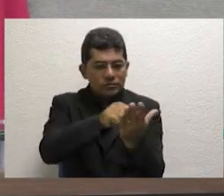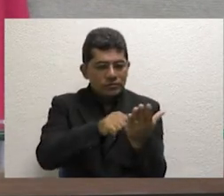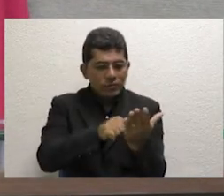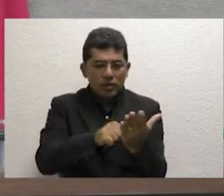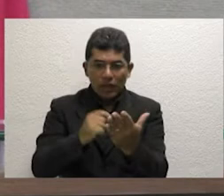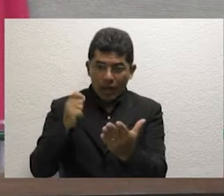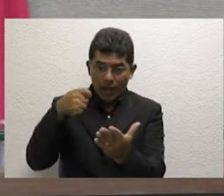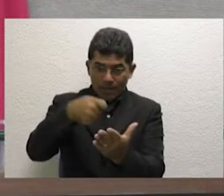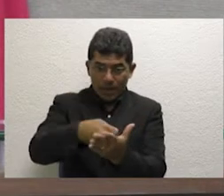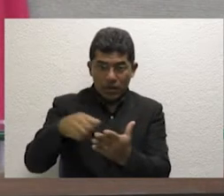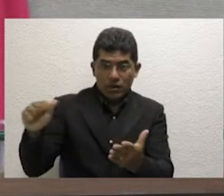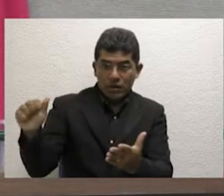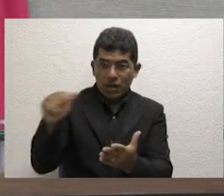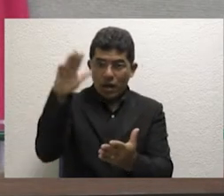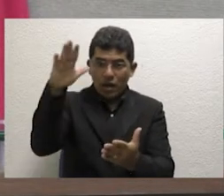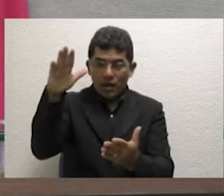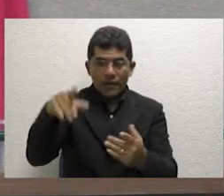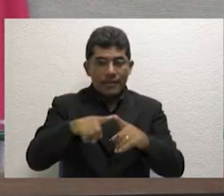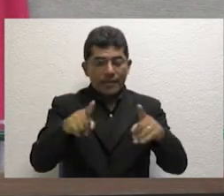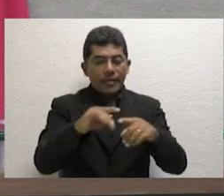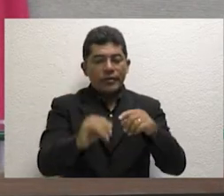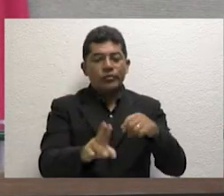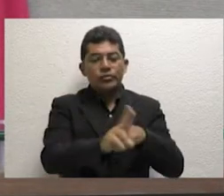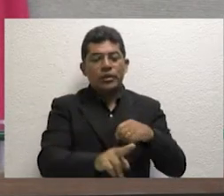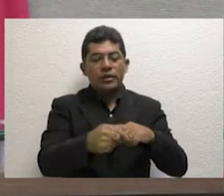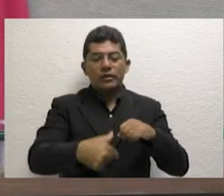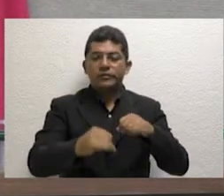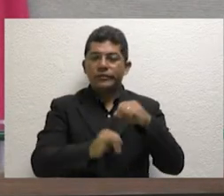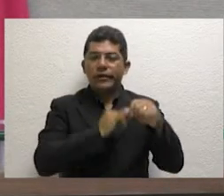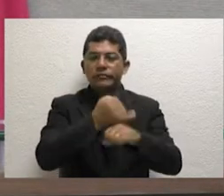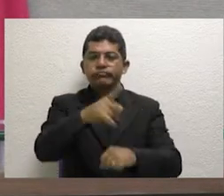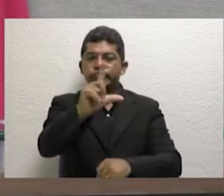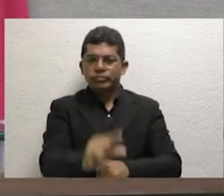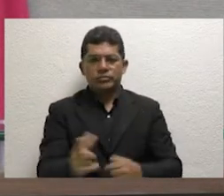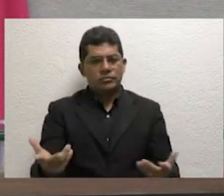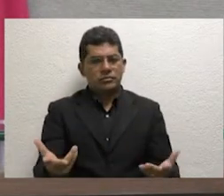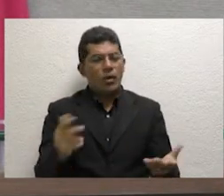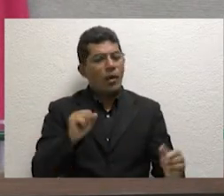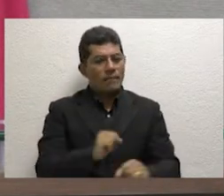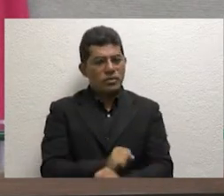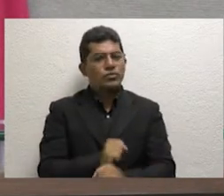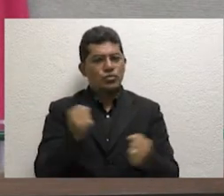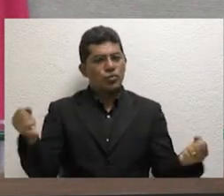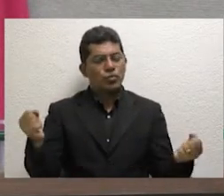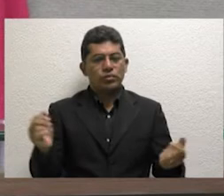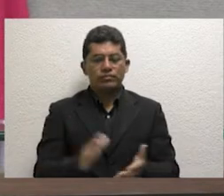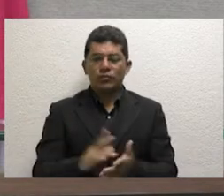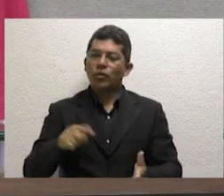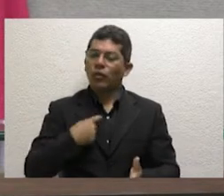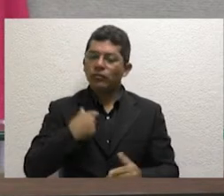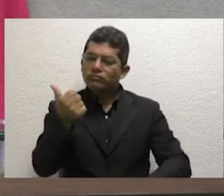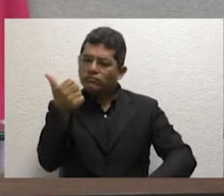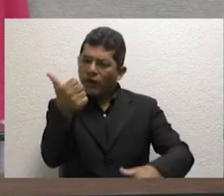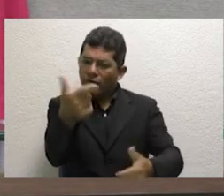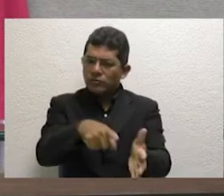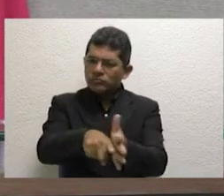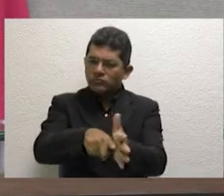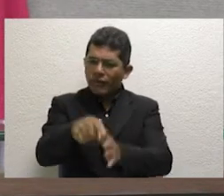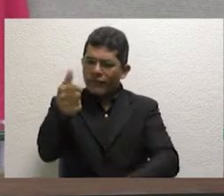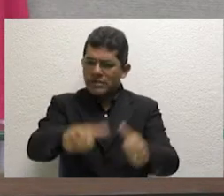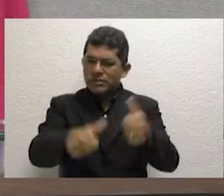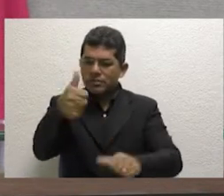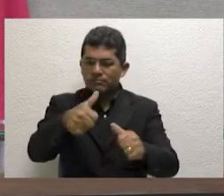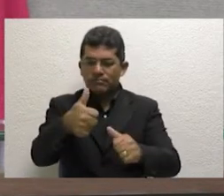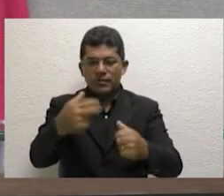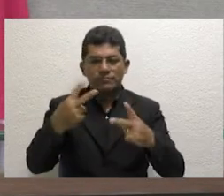pagando uma coisa e estavam fornecendo outra. Isso é um absurdo. Nós vamos levantar nossa voz, nós vamos